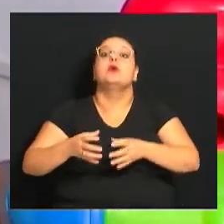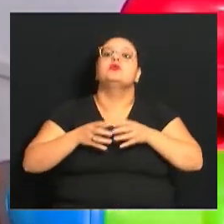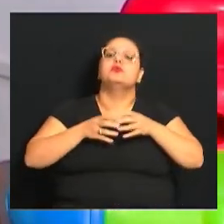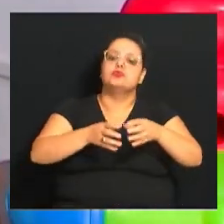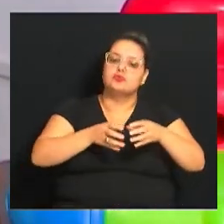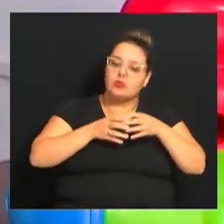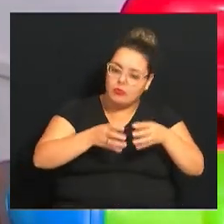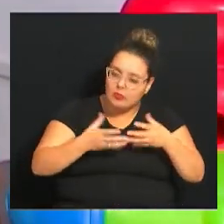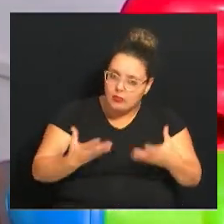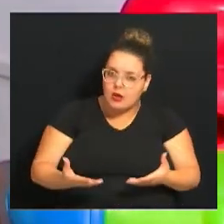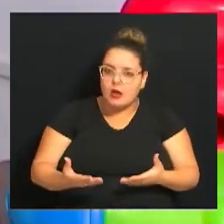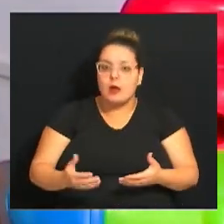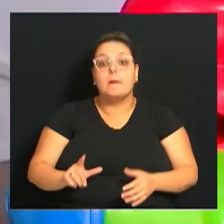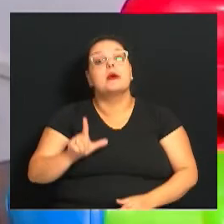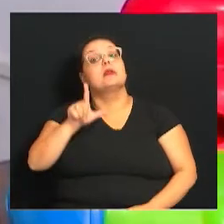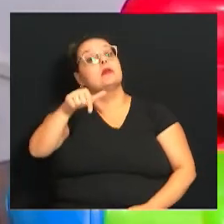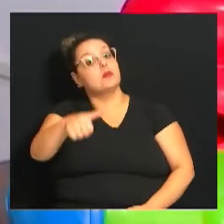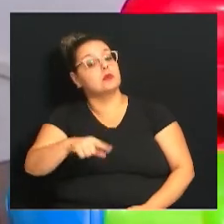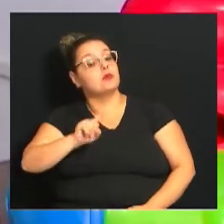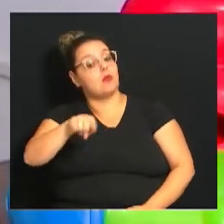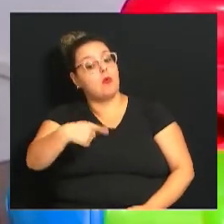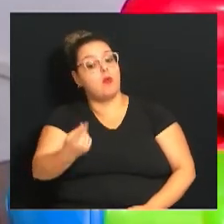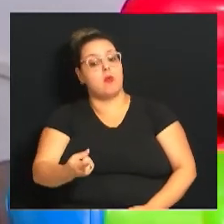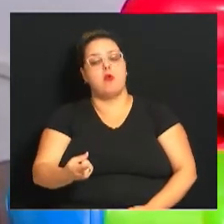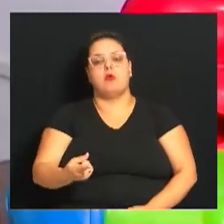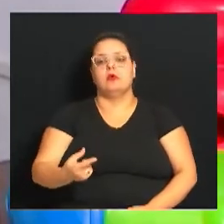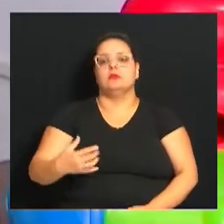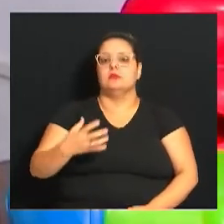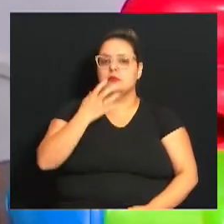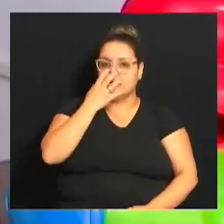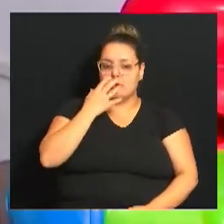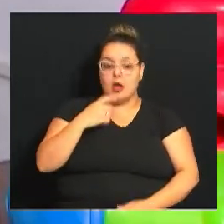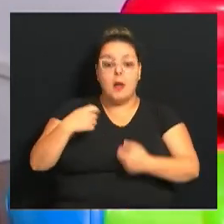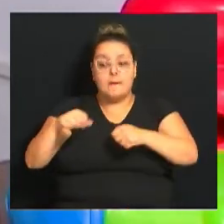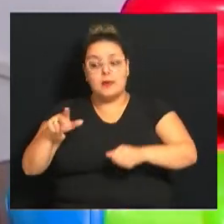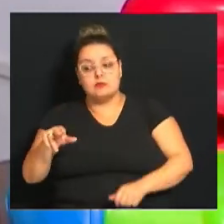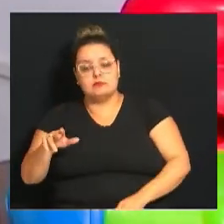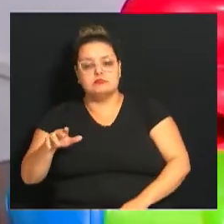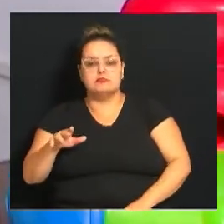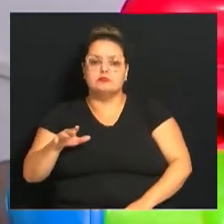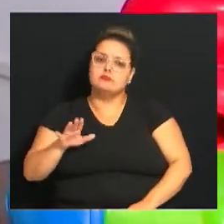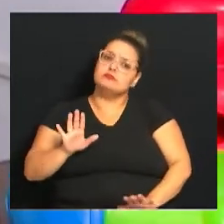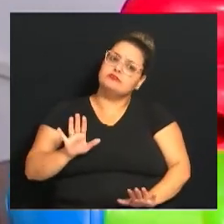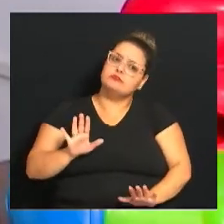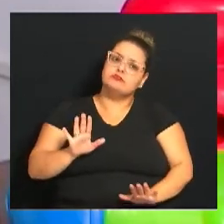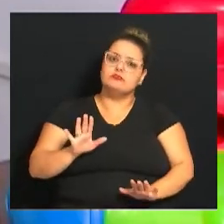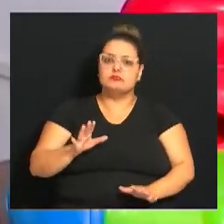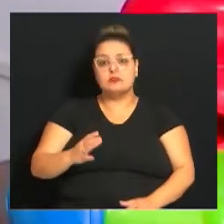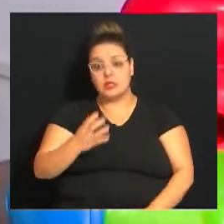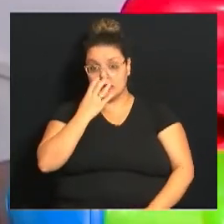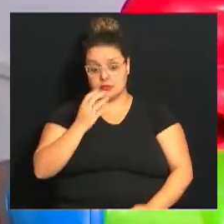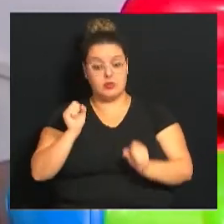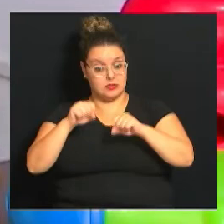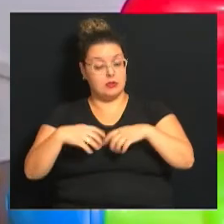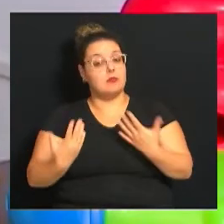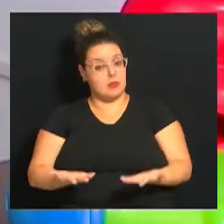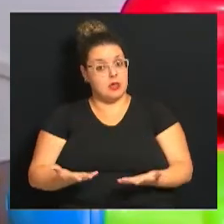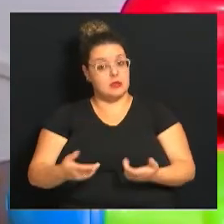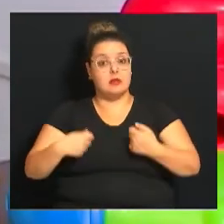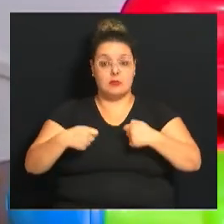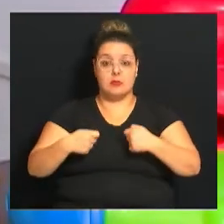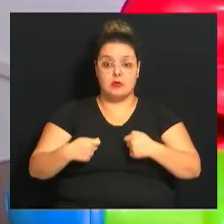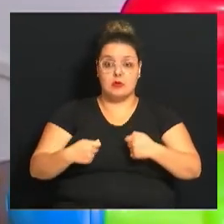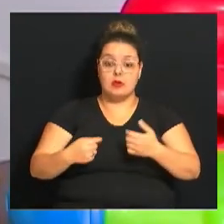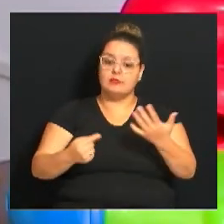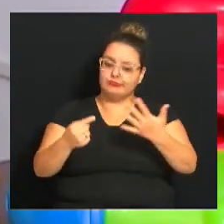depois ter um outro em casa. Então, quando eu falo todo cachorro precisa do irmãozinho, pela questão canina, sim, mas a gente precisa levar em consideração essas